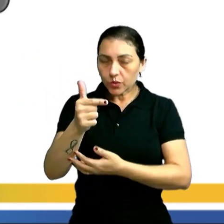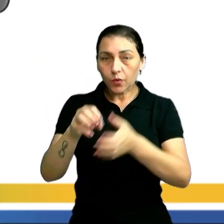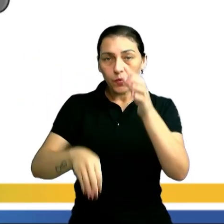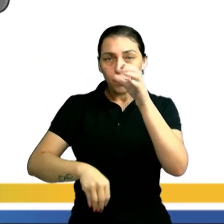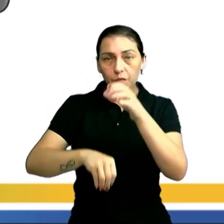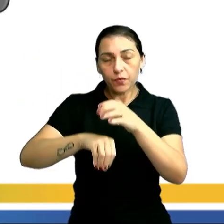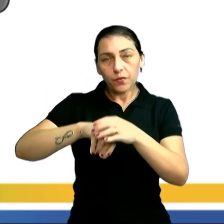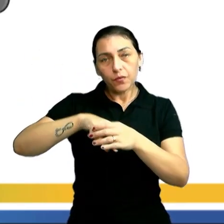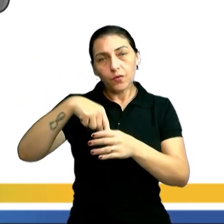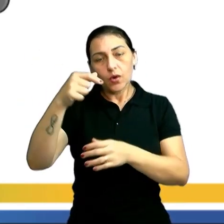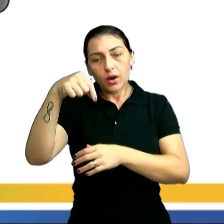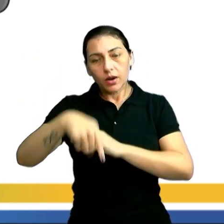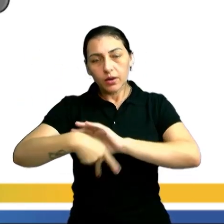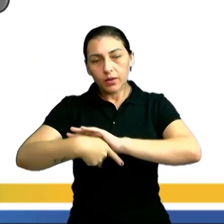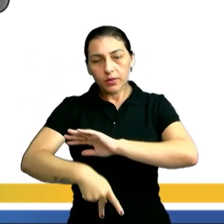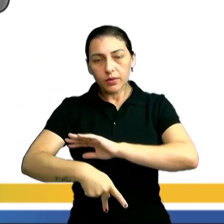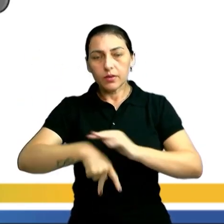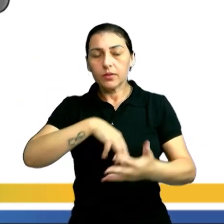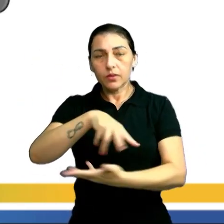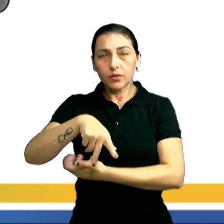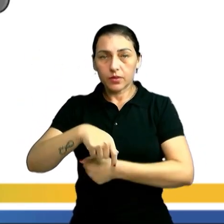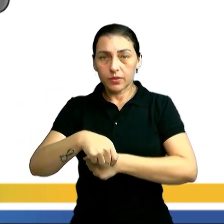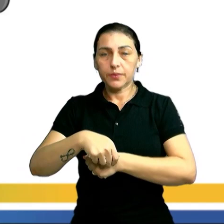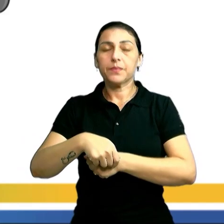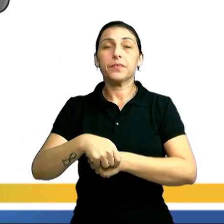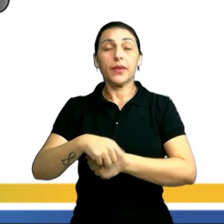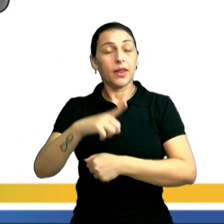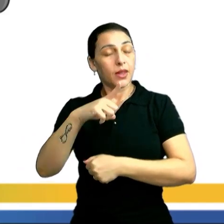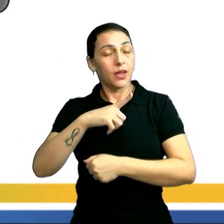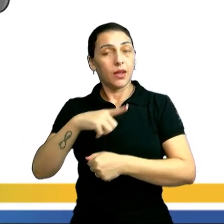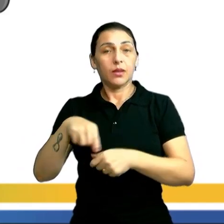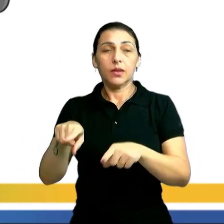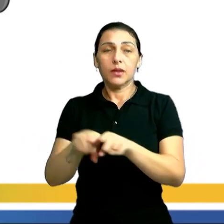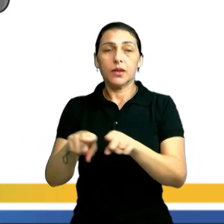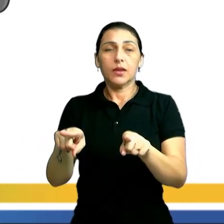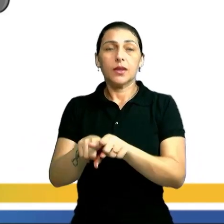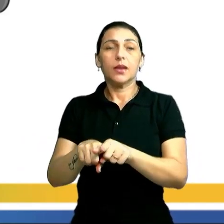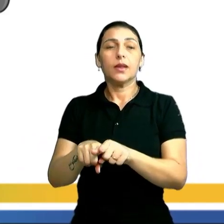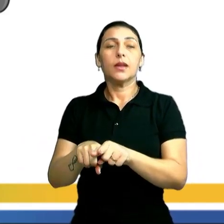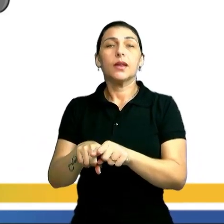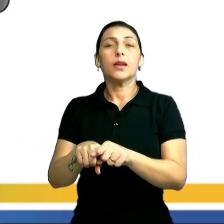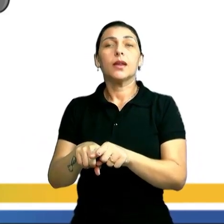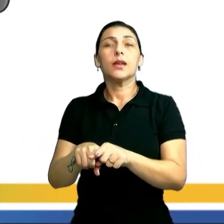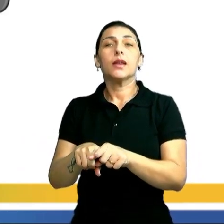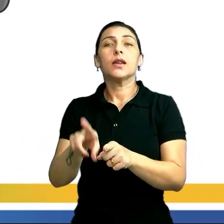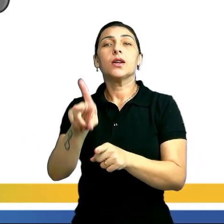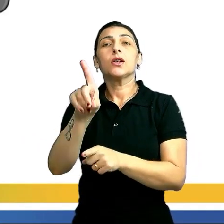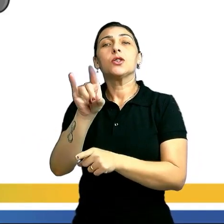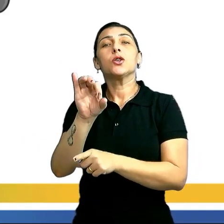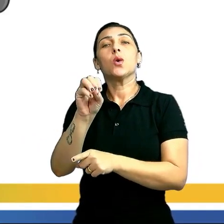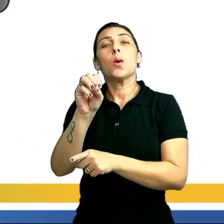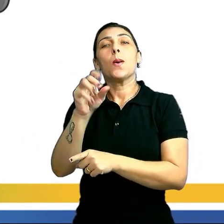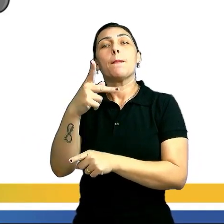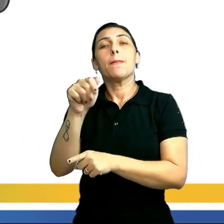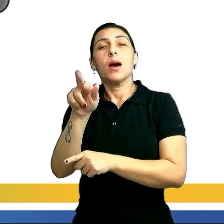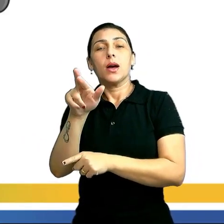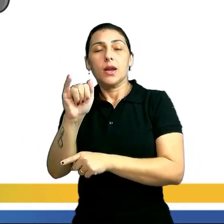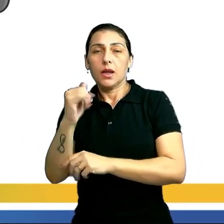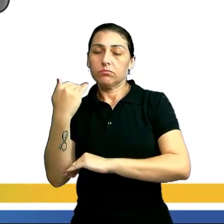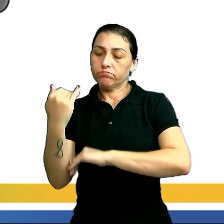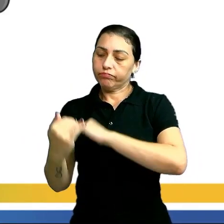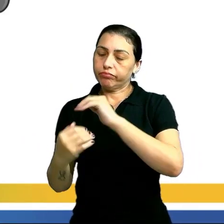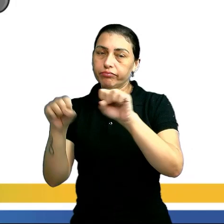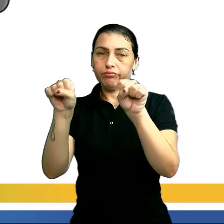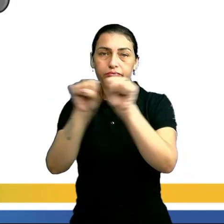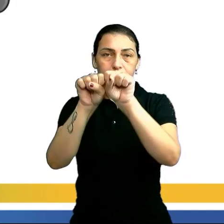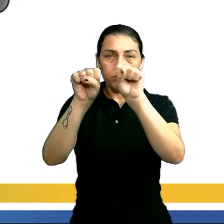fora dessa Terra. Nós temos ainda a hipótese de Oparin e Haldane, que é a hipótese da evolução gradual